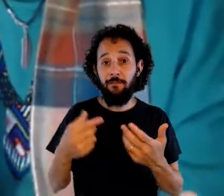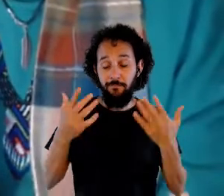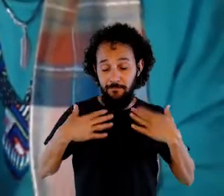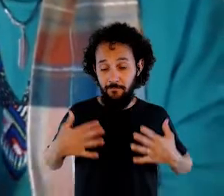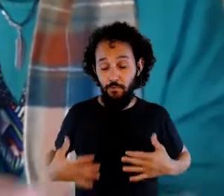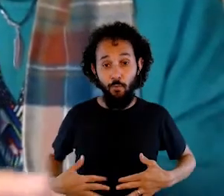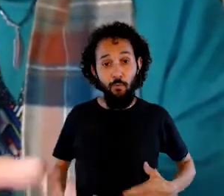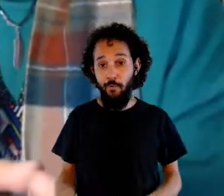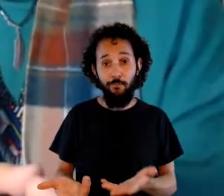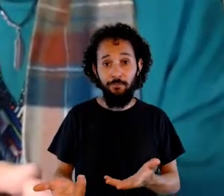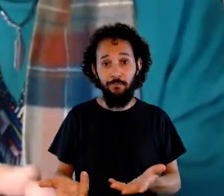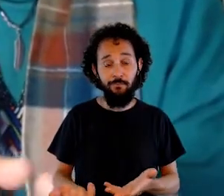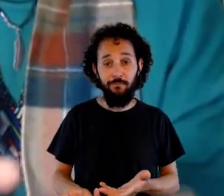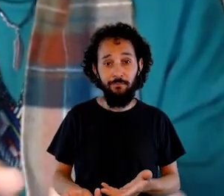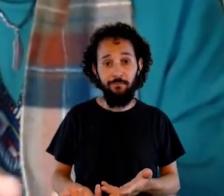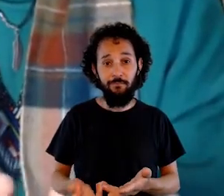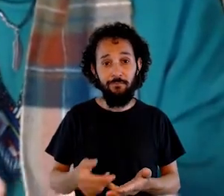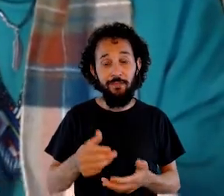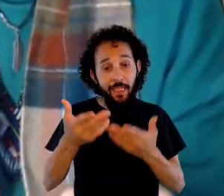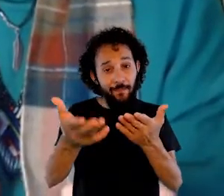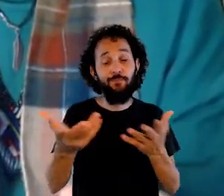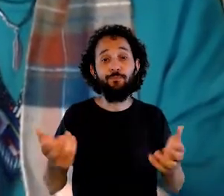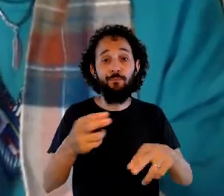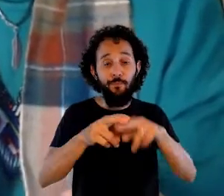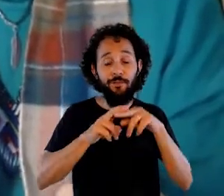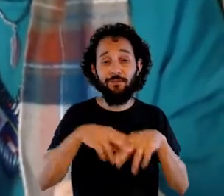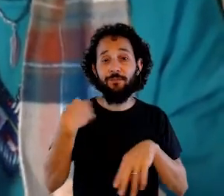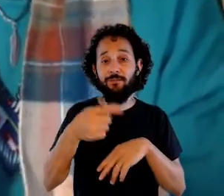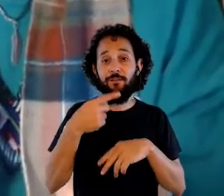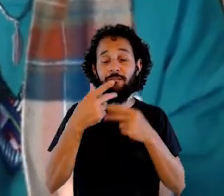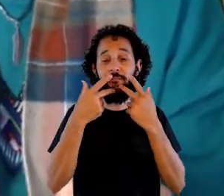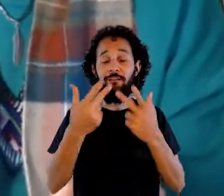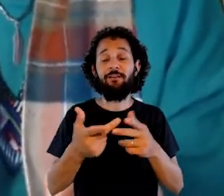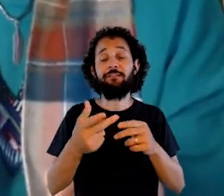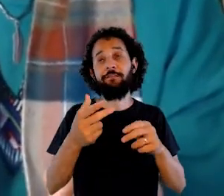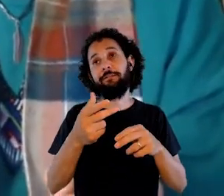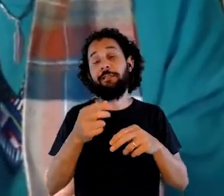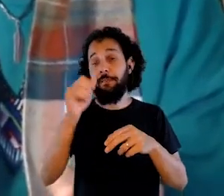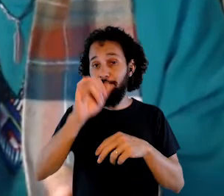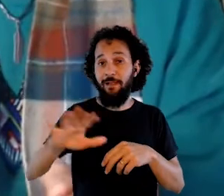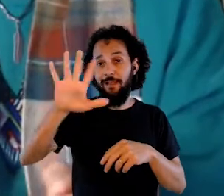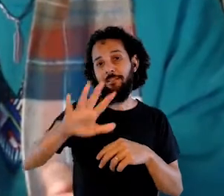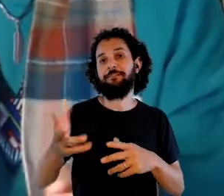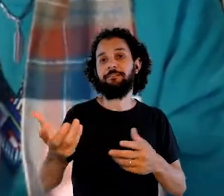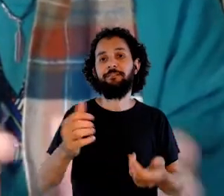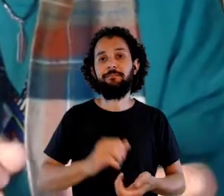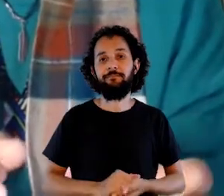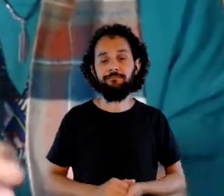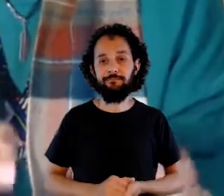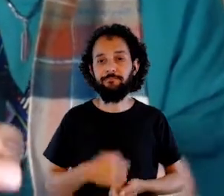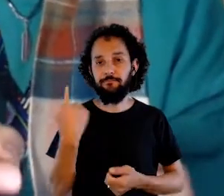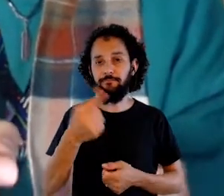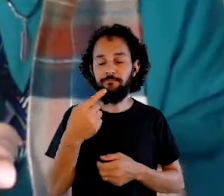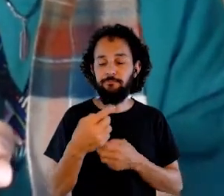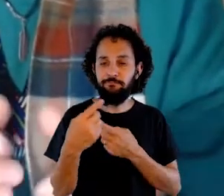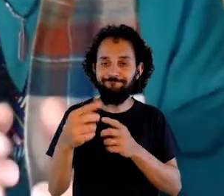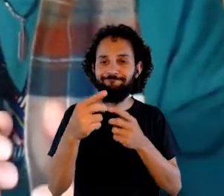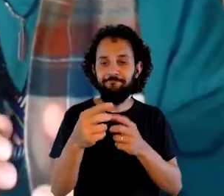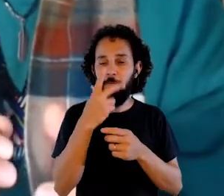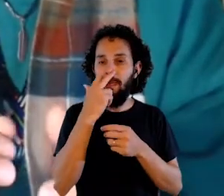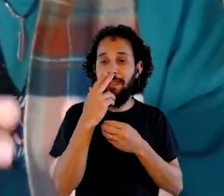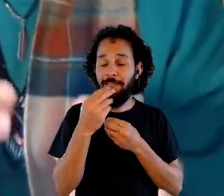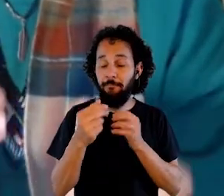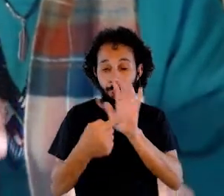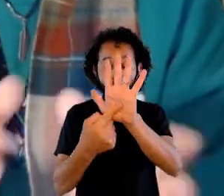Essa que é a questão. Por isso que a gente é muito importante as imagens que a gente provoca. Então, você provoca cenicamente através do teatro, você